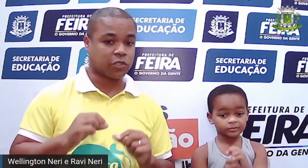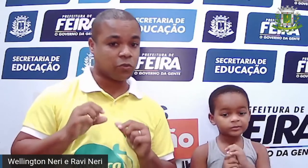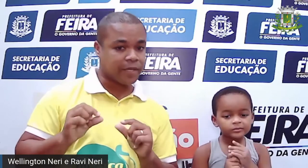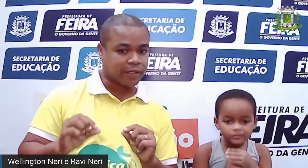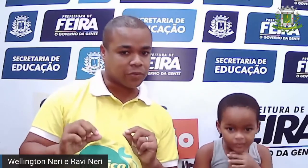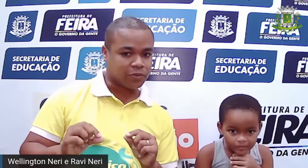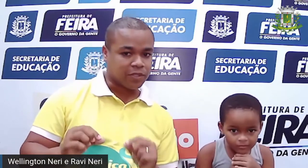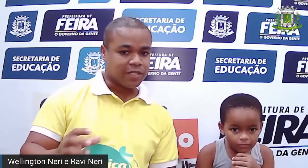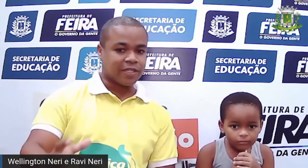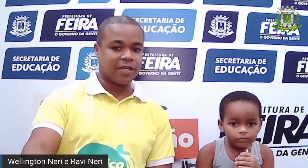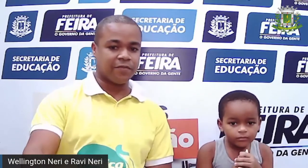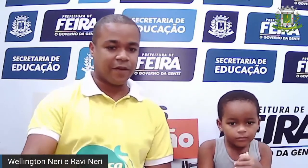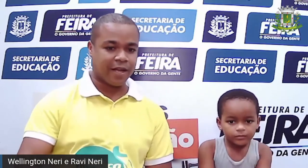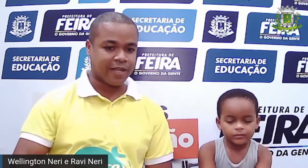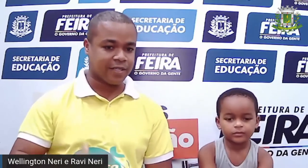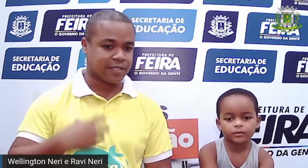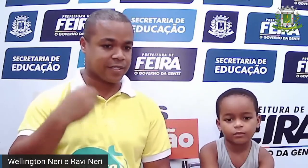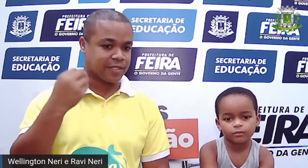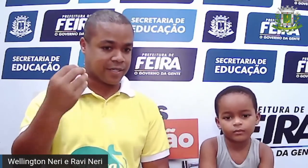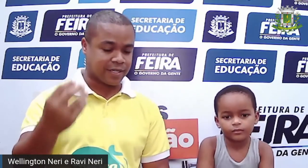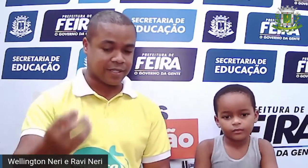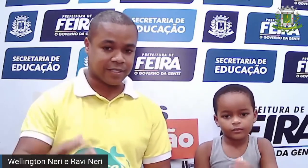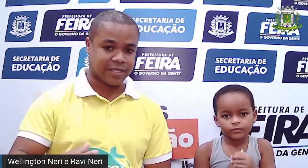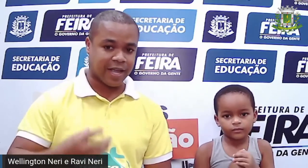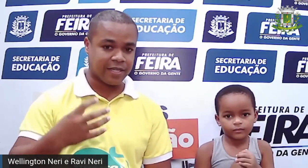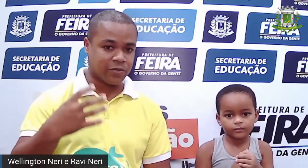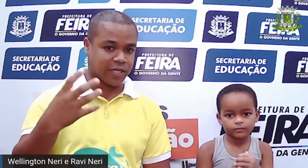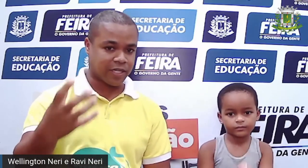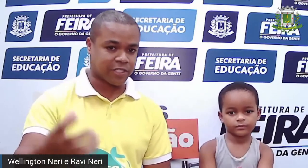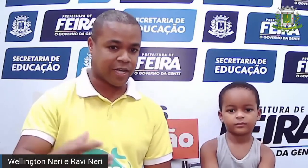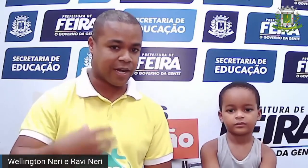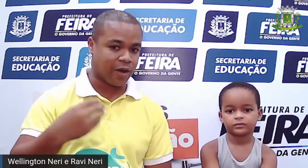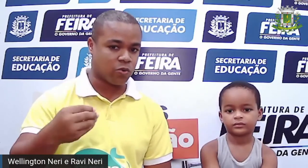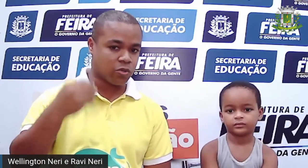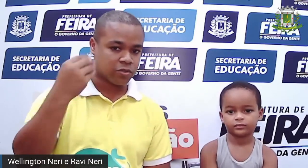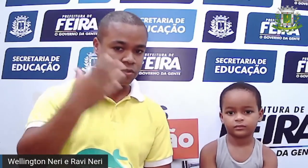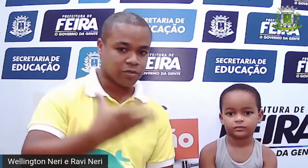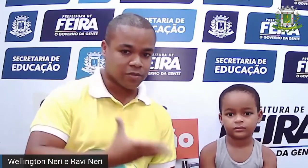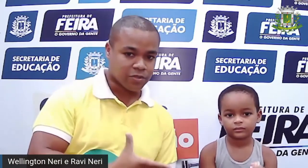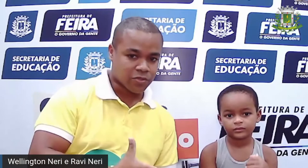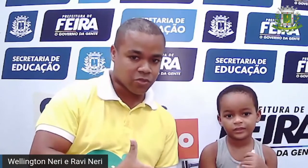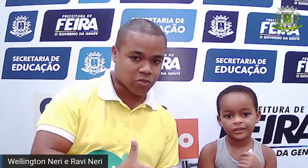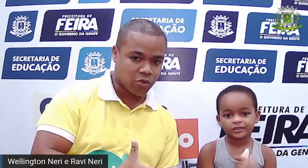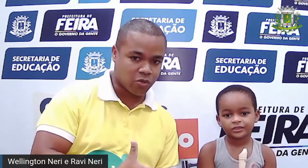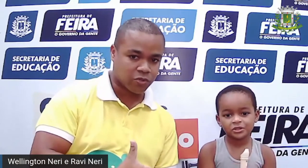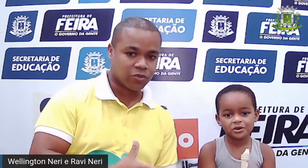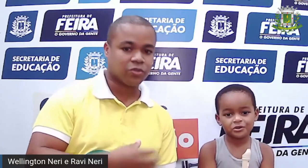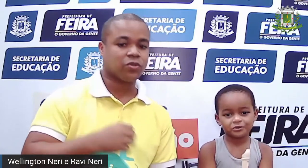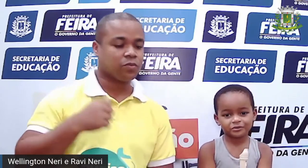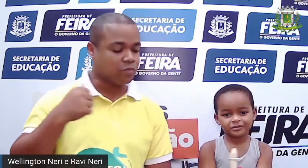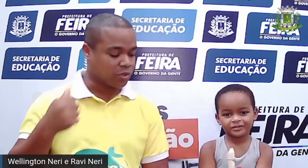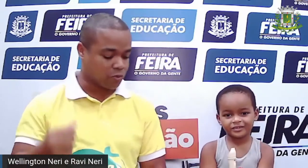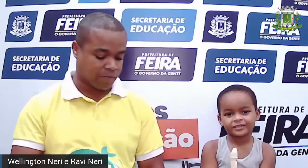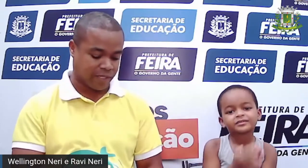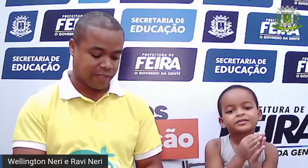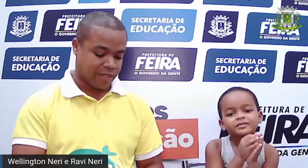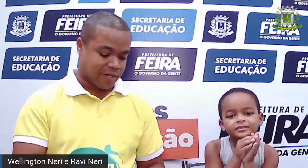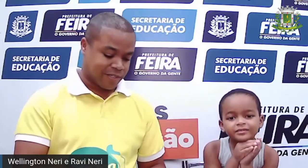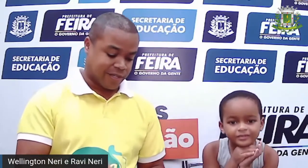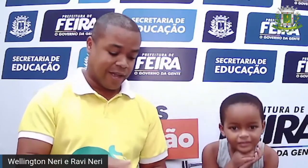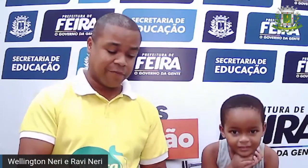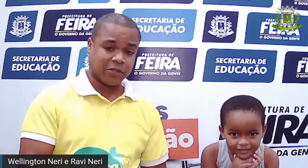no instrumento, que vai sair o quê? Gerar o som. Sim. Muito